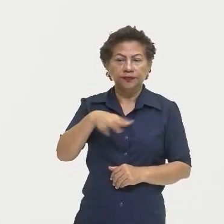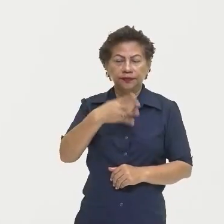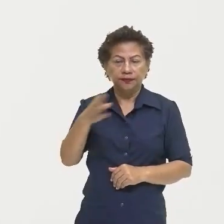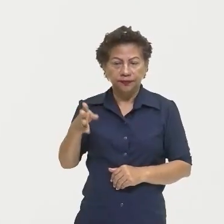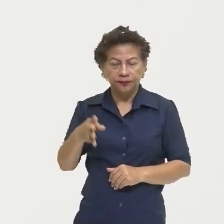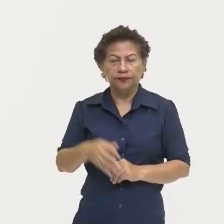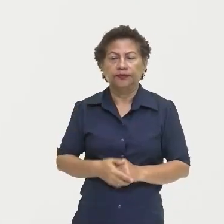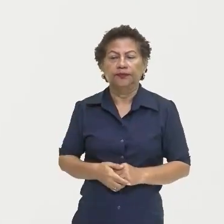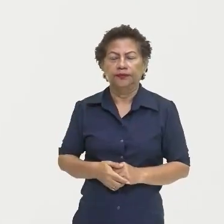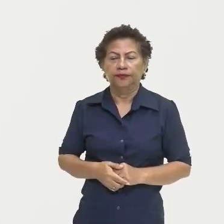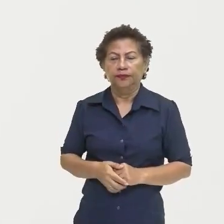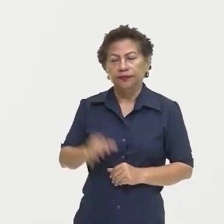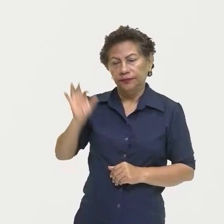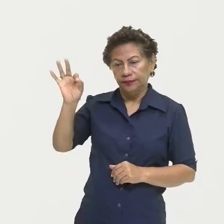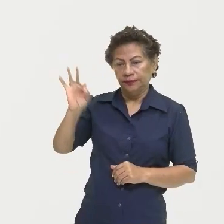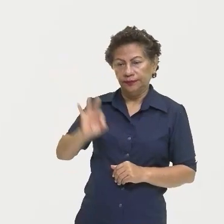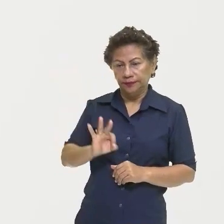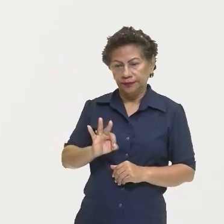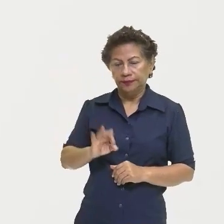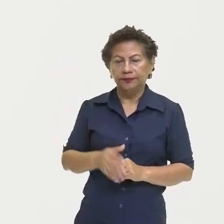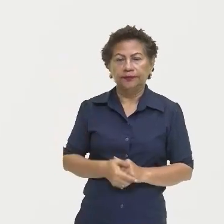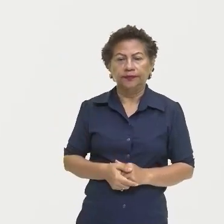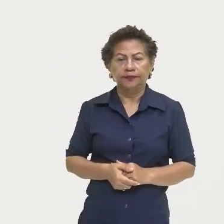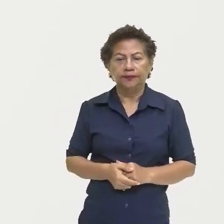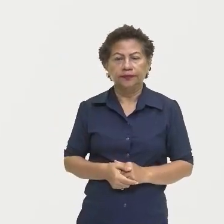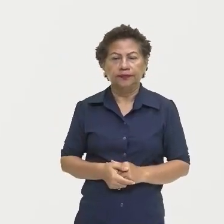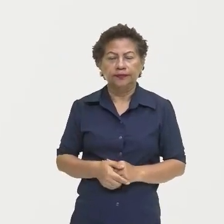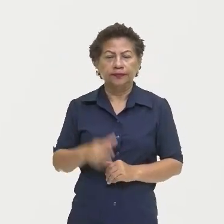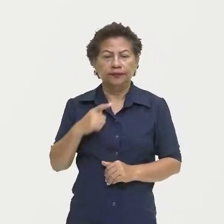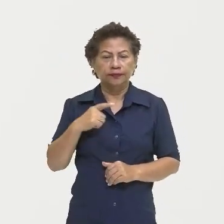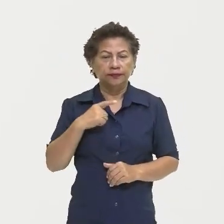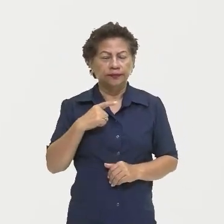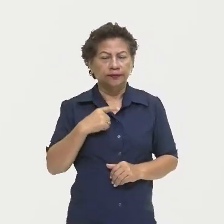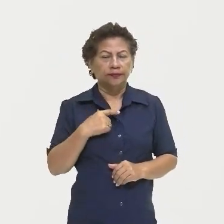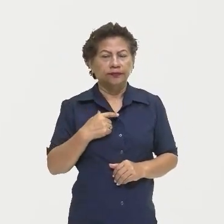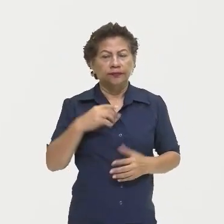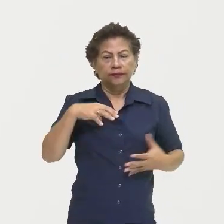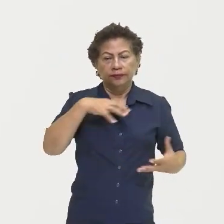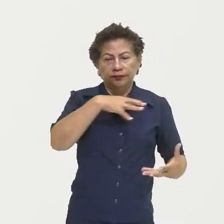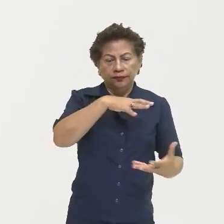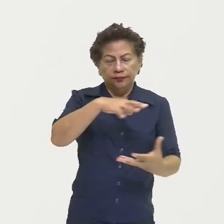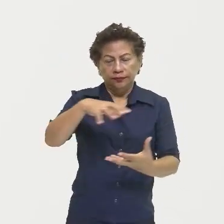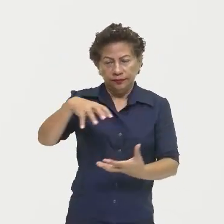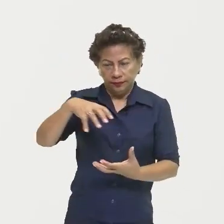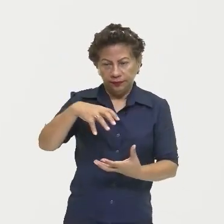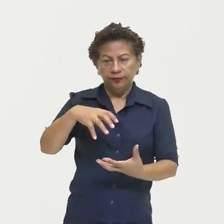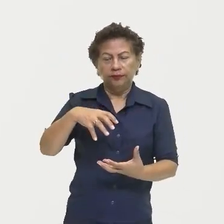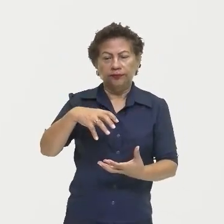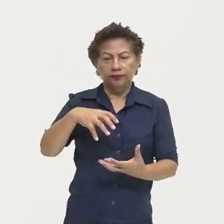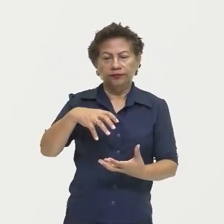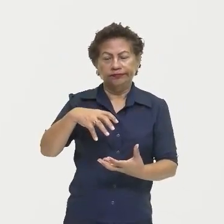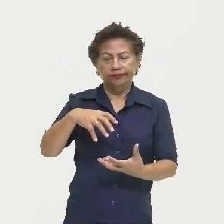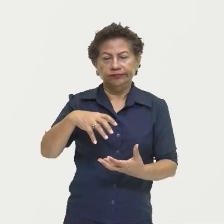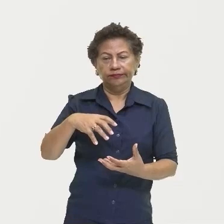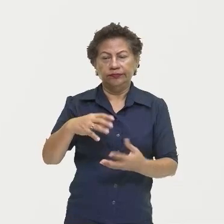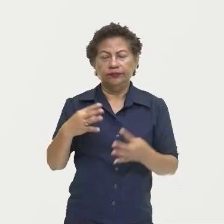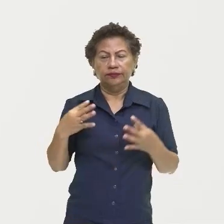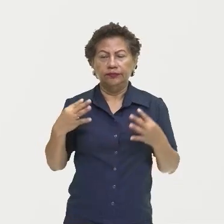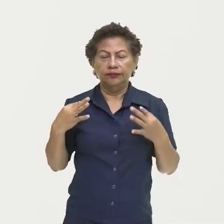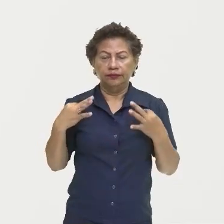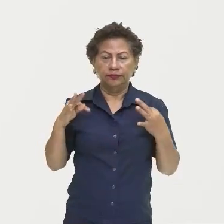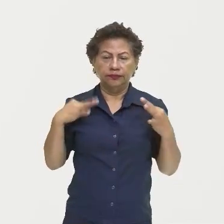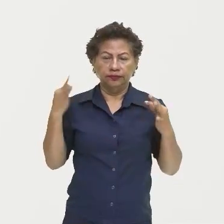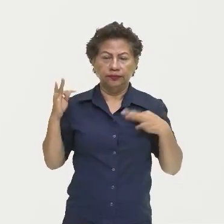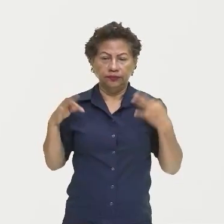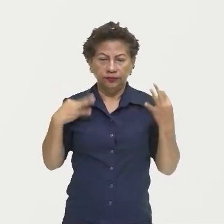a porcentagem aí dos maiores receptores mundiais de turismo, né? A gente tem aí a